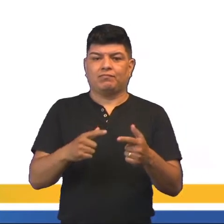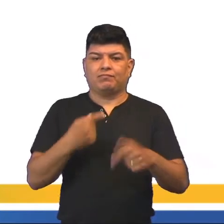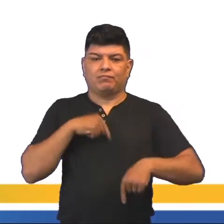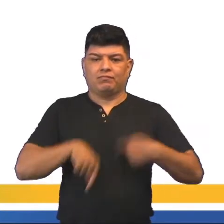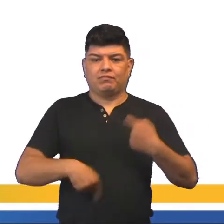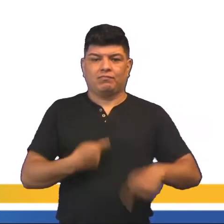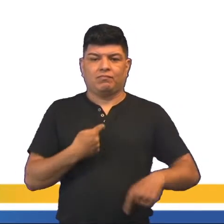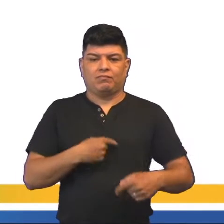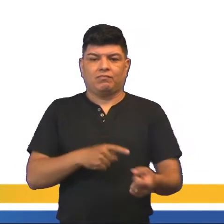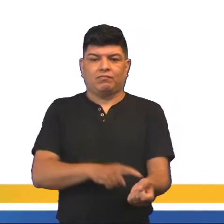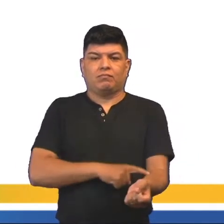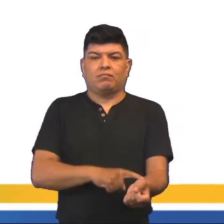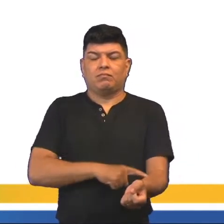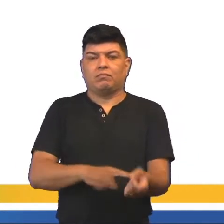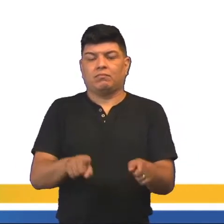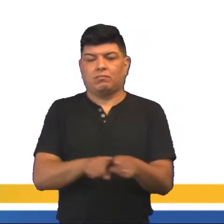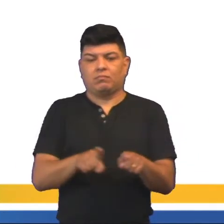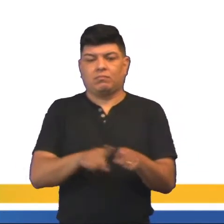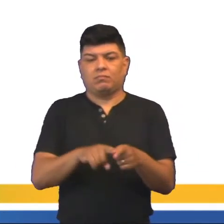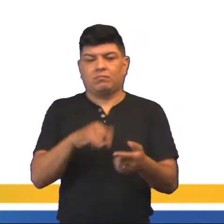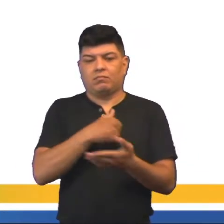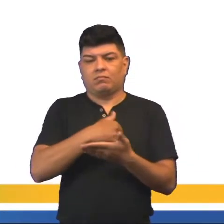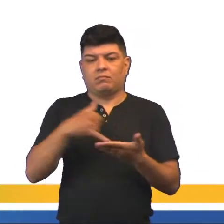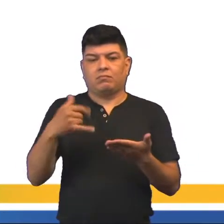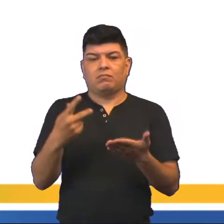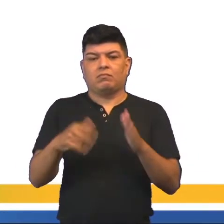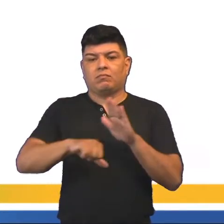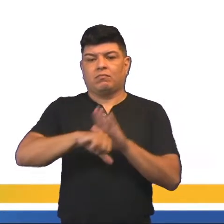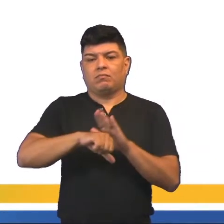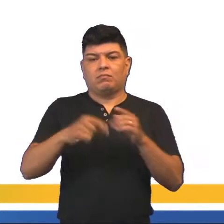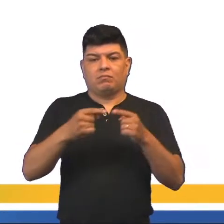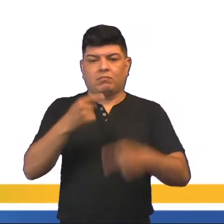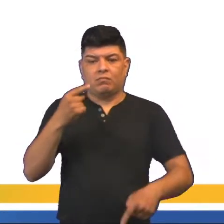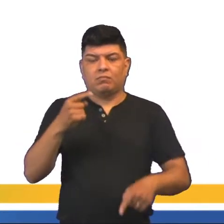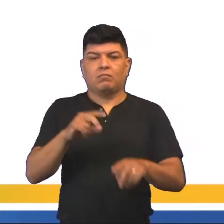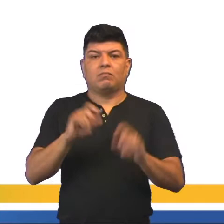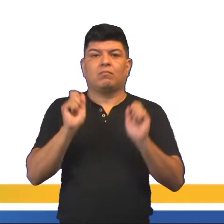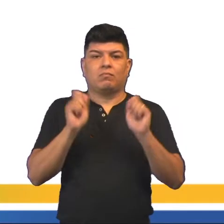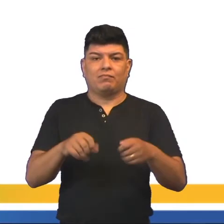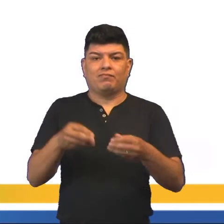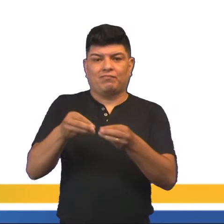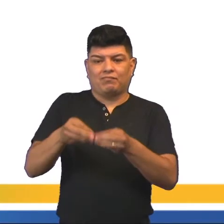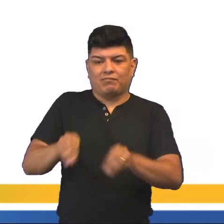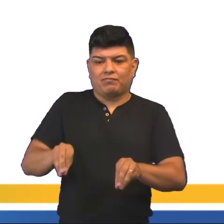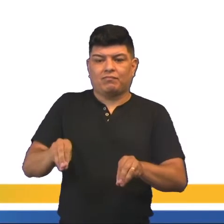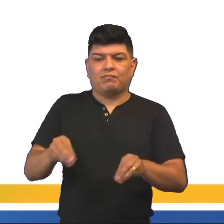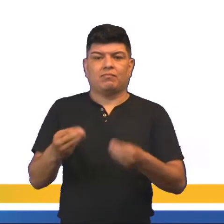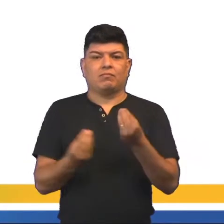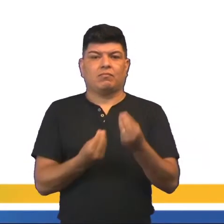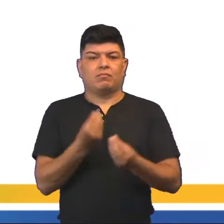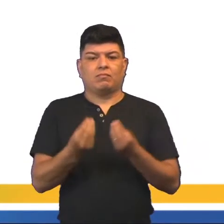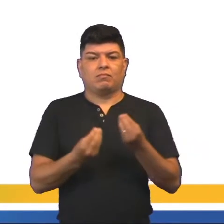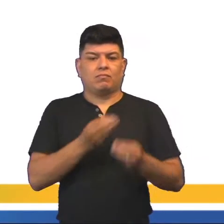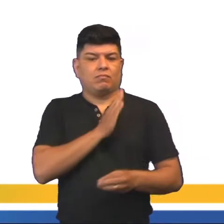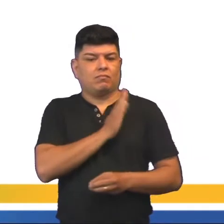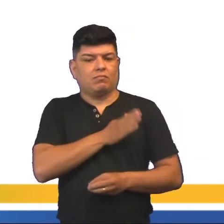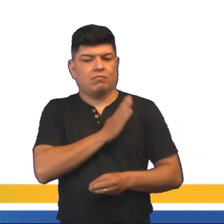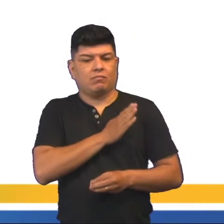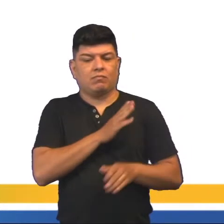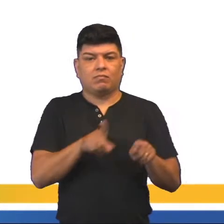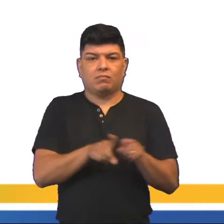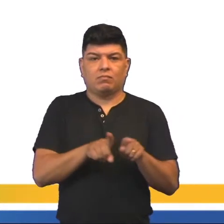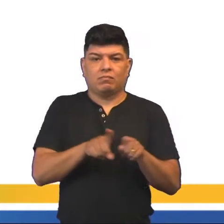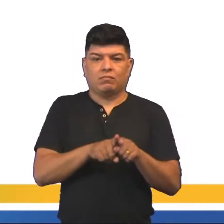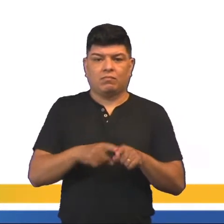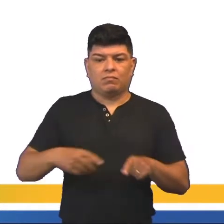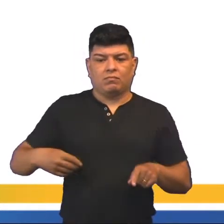nervoso. E no caso das drogas ilícitas, elas podem trazer muitos prejuízos, como prejuízos para o coração,